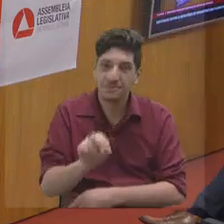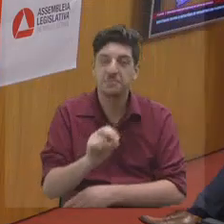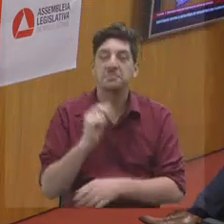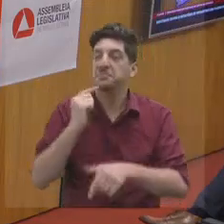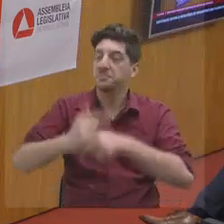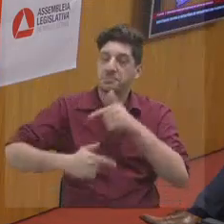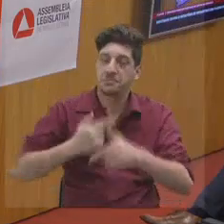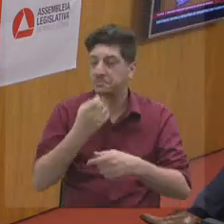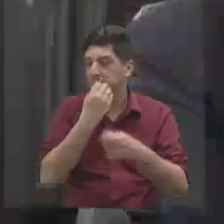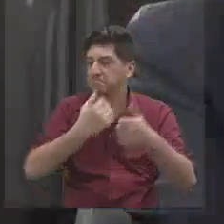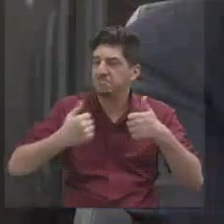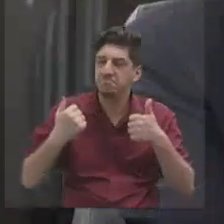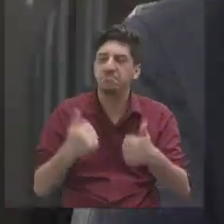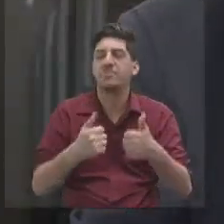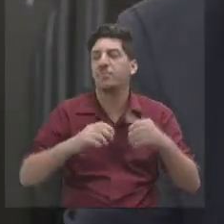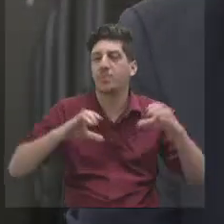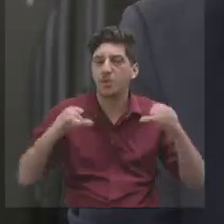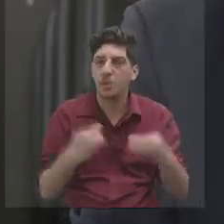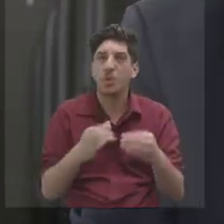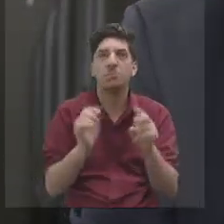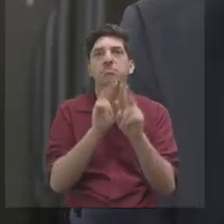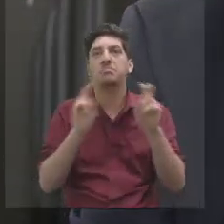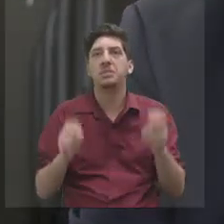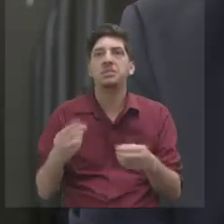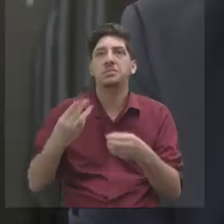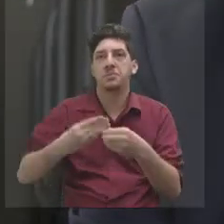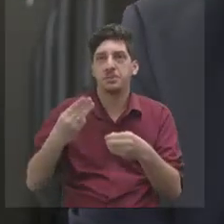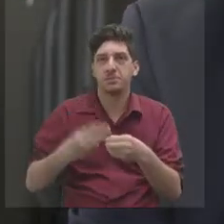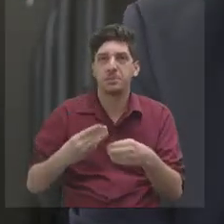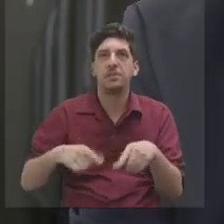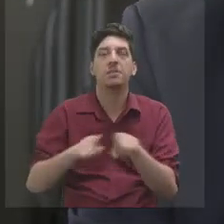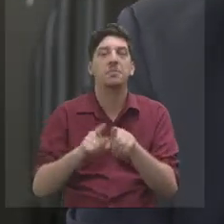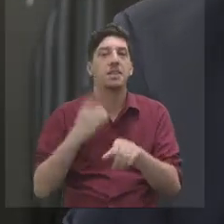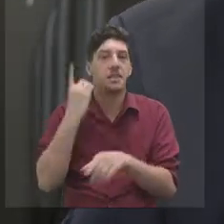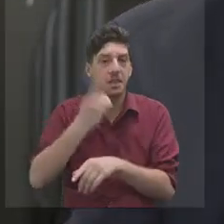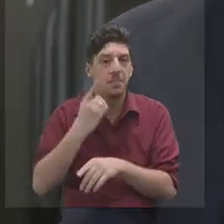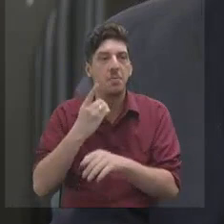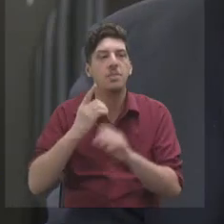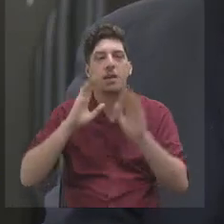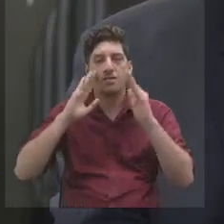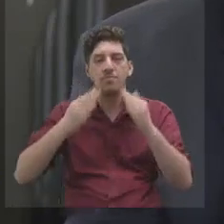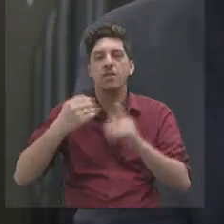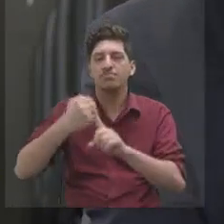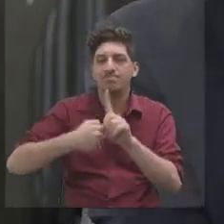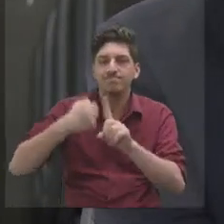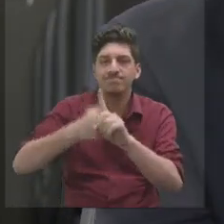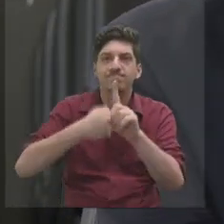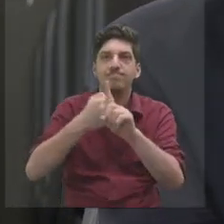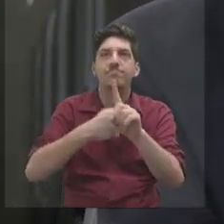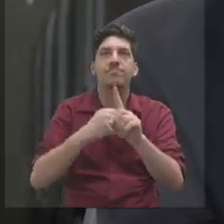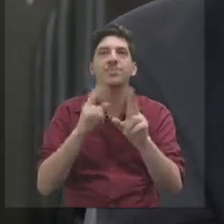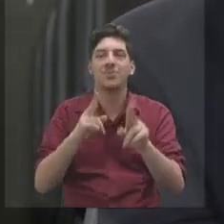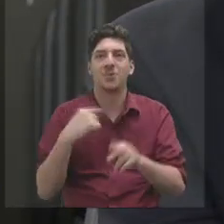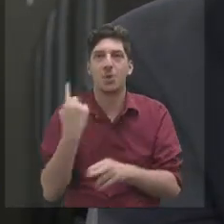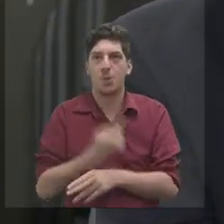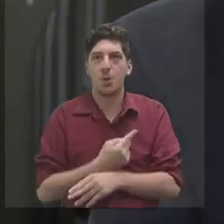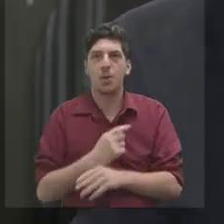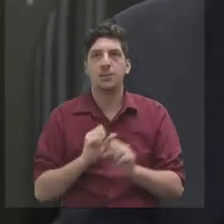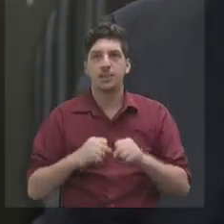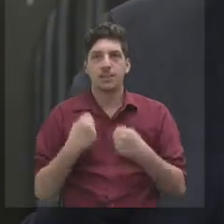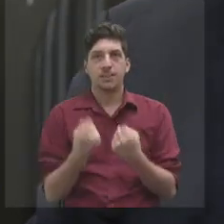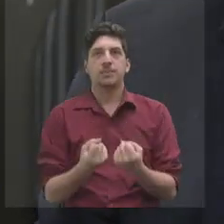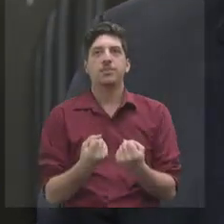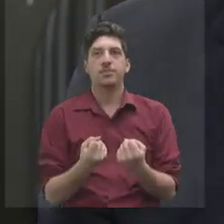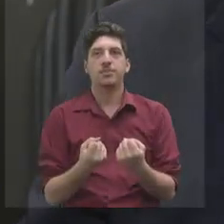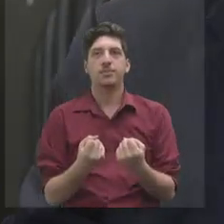da comissão de assuntos municipais Deputado também de atuação municipalista como a gente que que defende aí